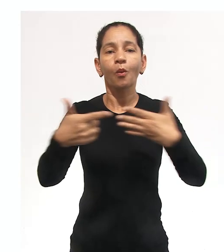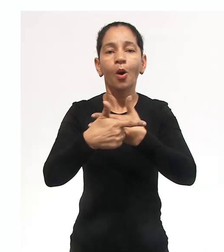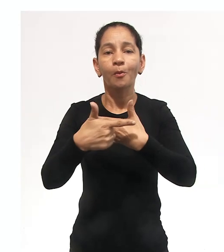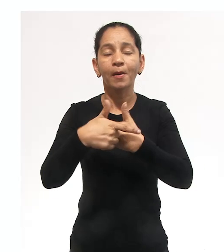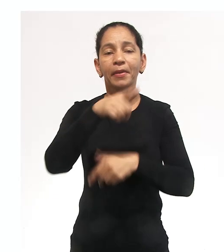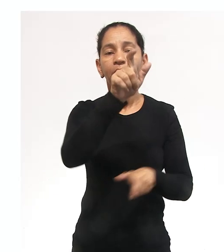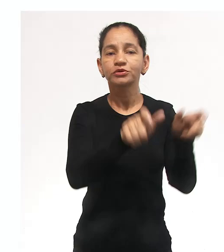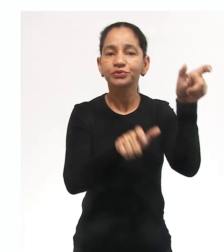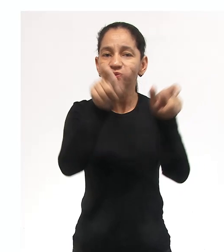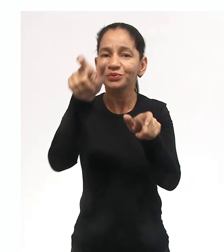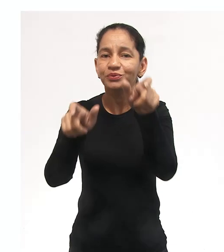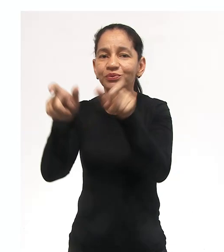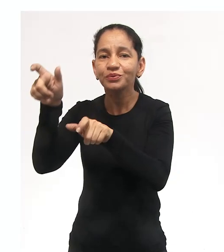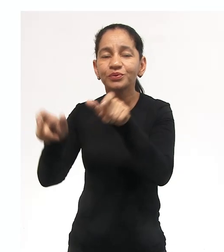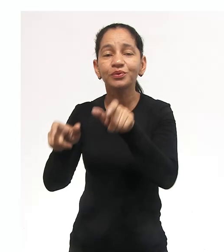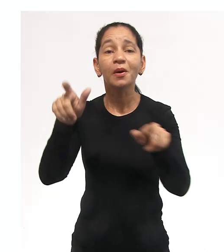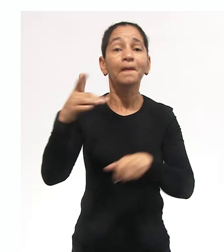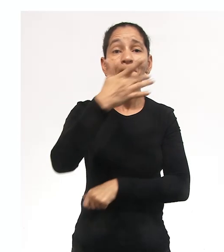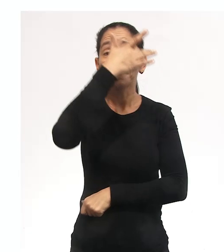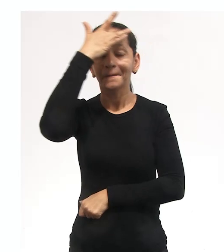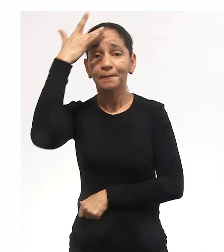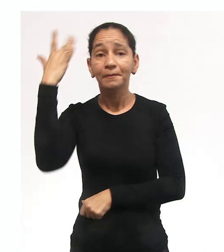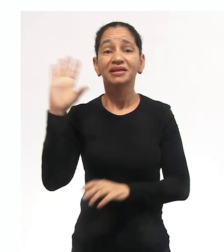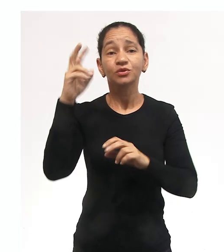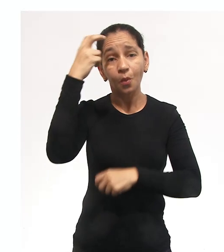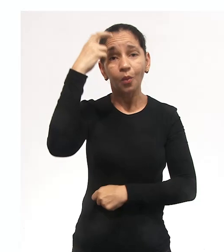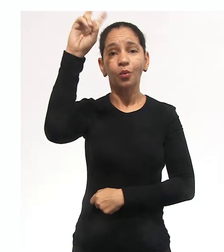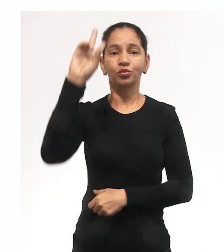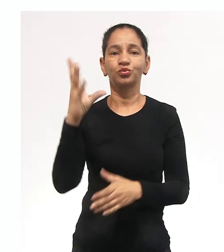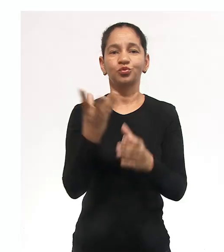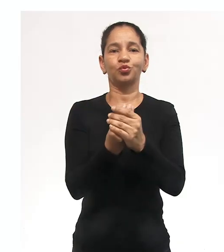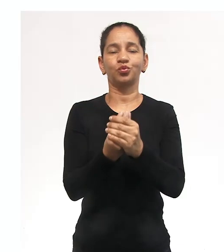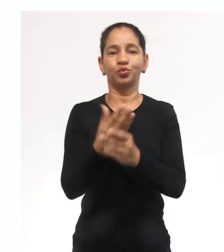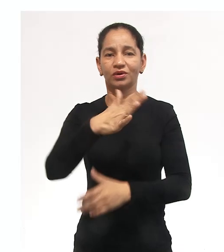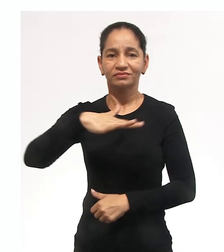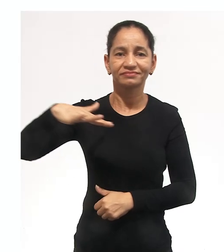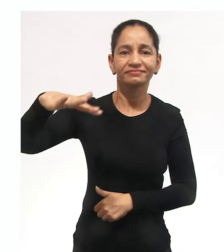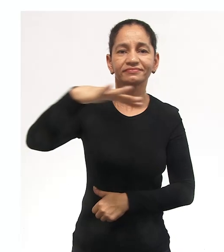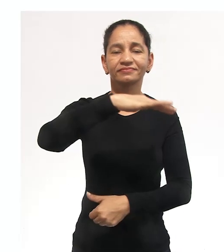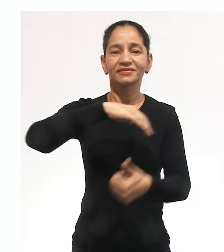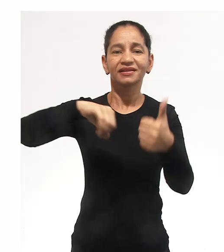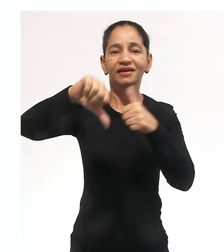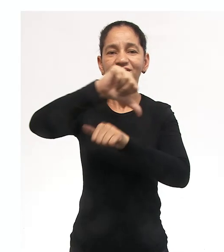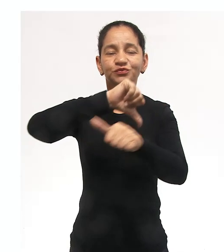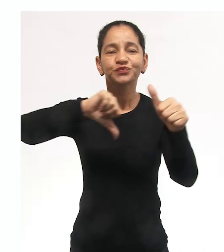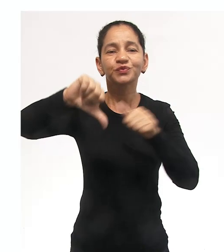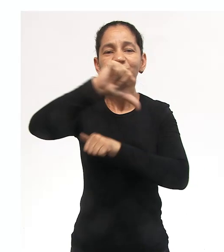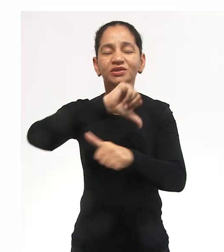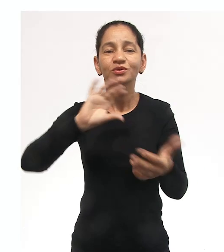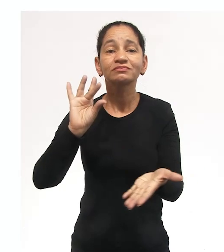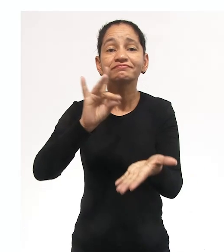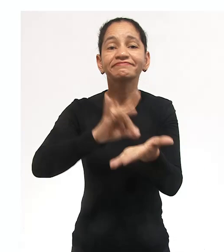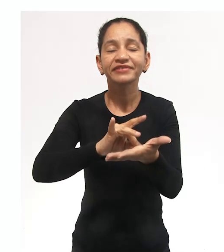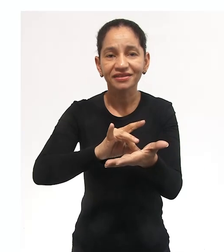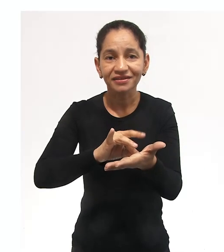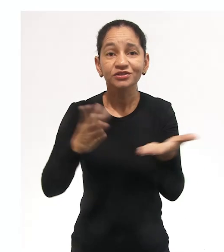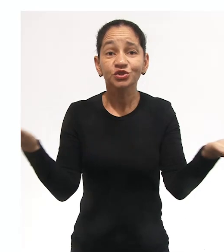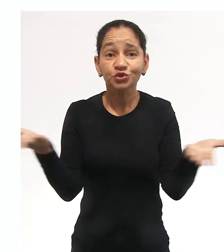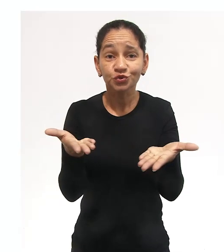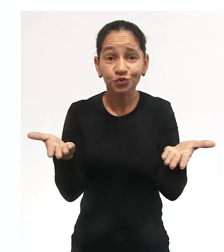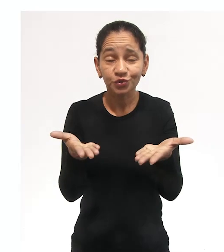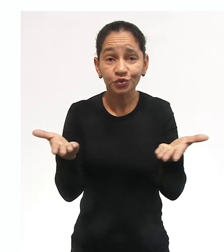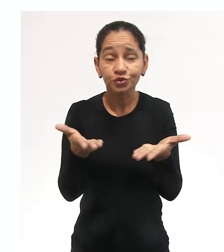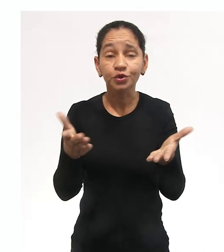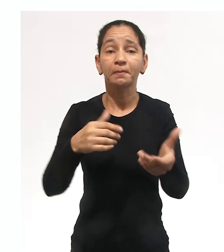dos sujeitos enquanto agentes culturais, transformadores da realidade social,